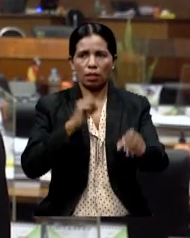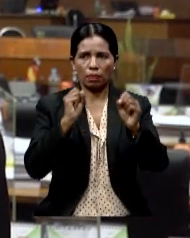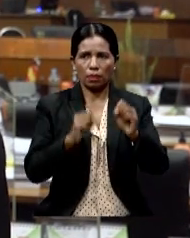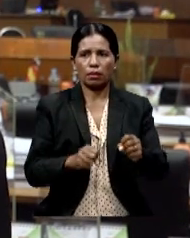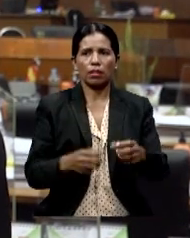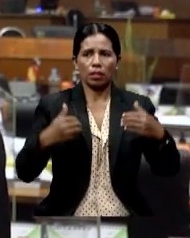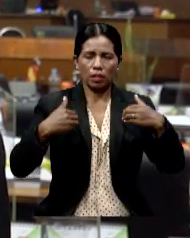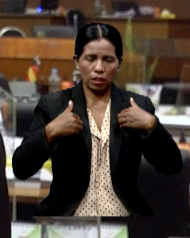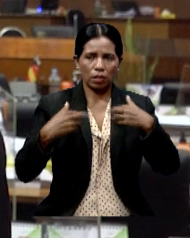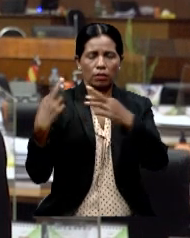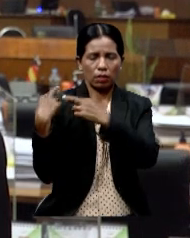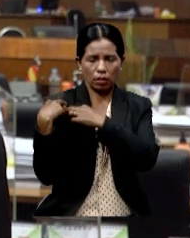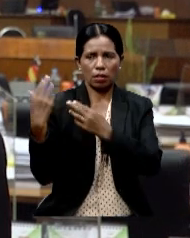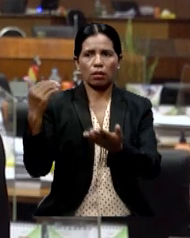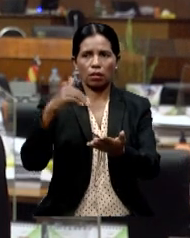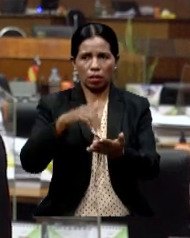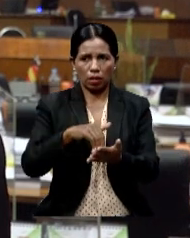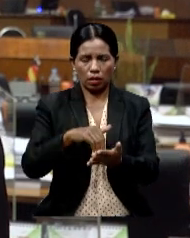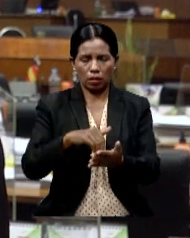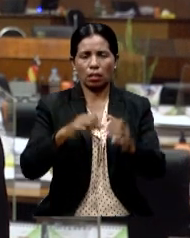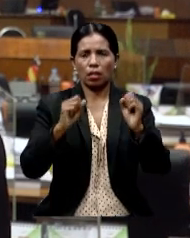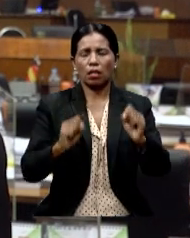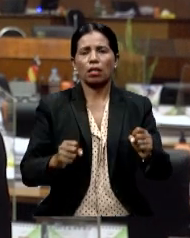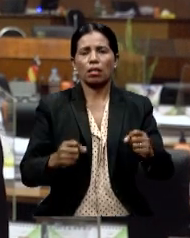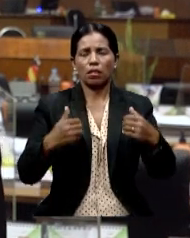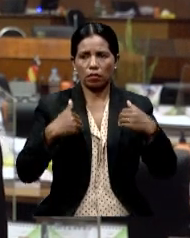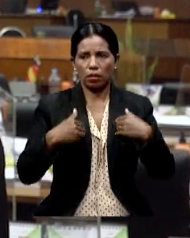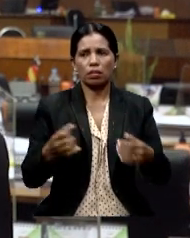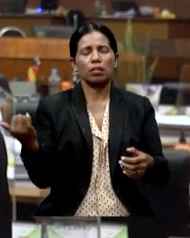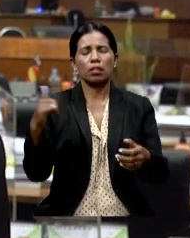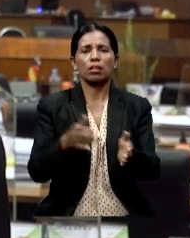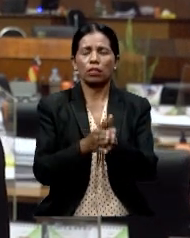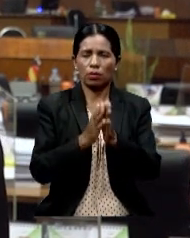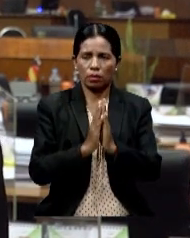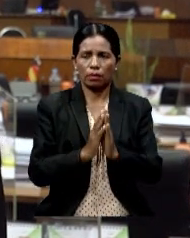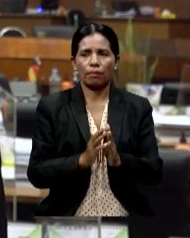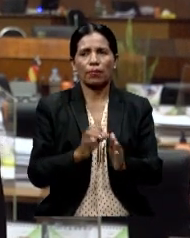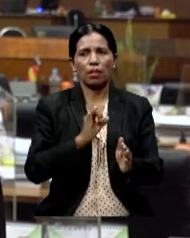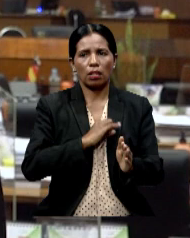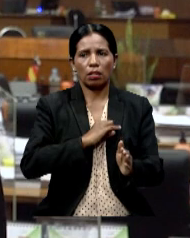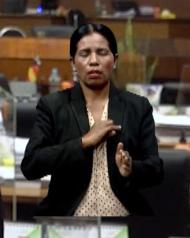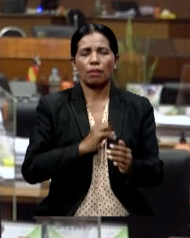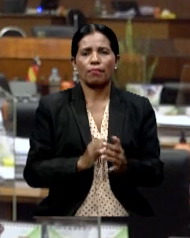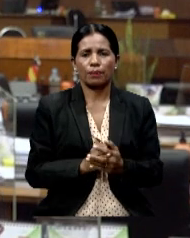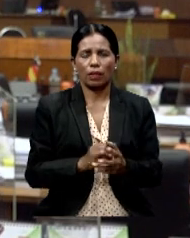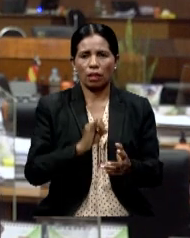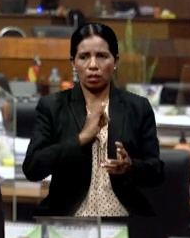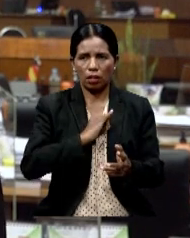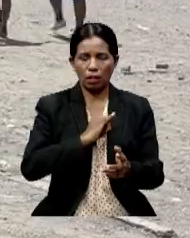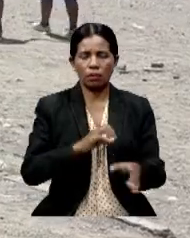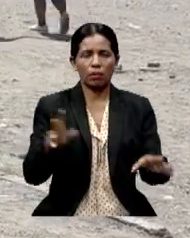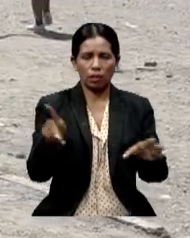mos responsabilidade da Nefil Fale, Neve House, se mos se resizula. Também nem hala hala hala nia alto ser neve maka